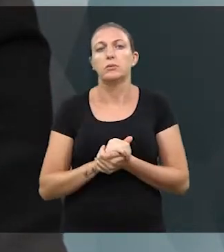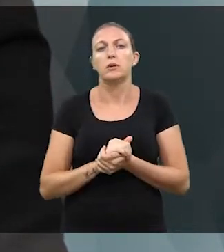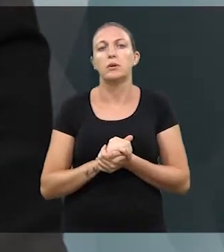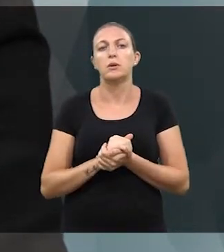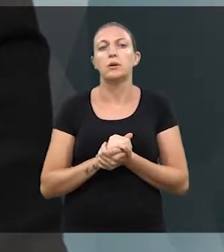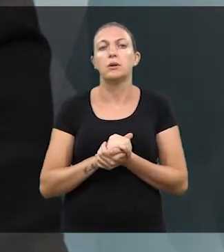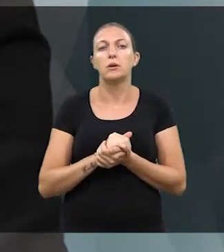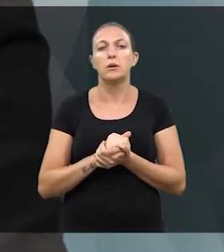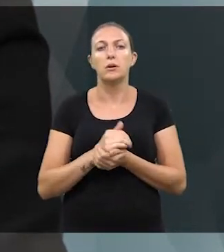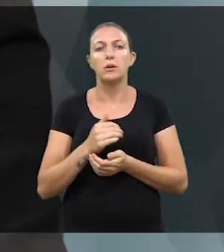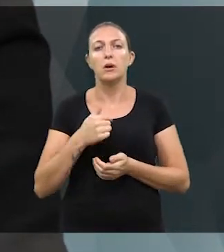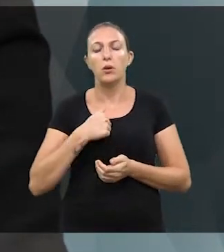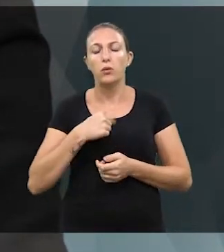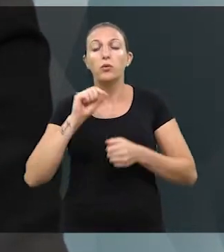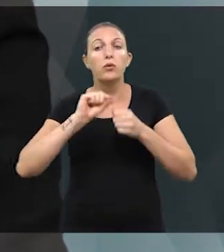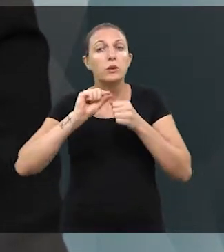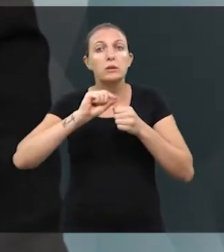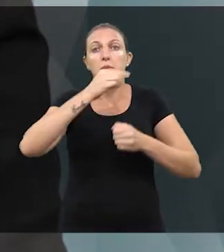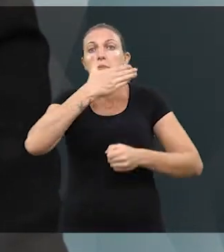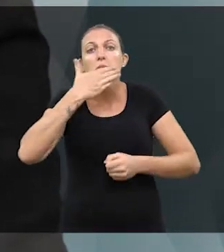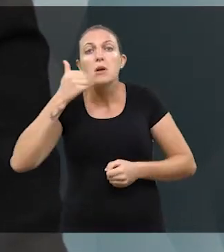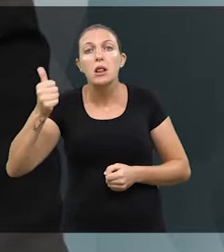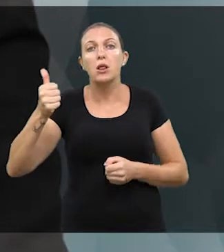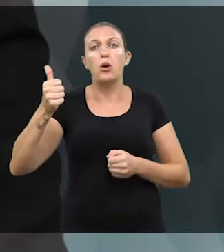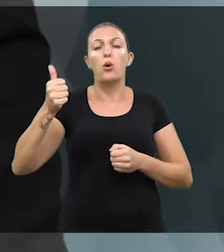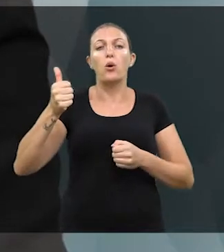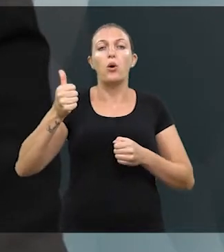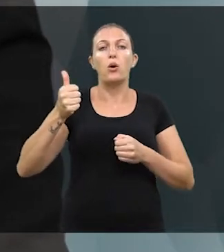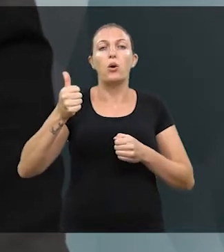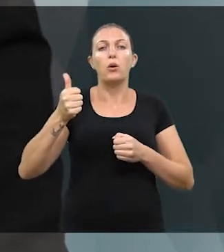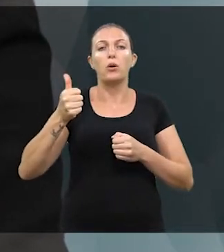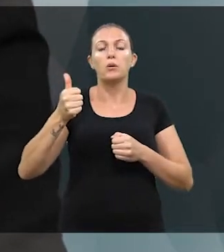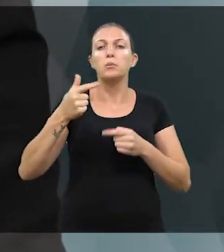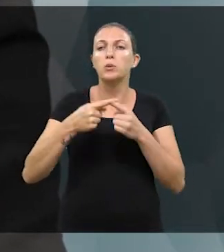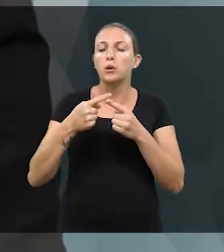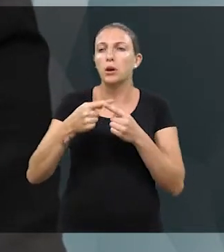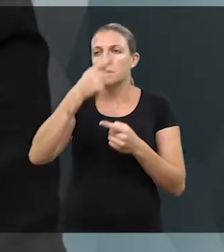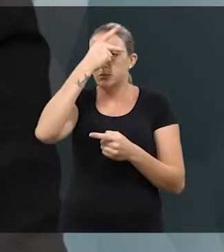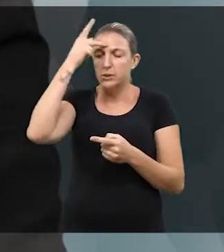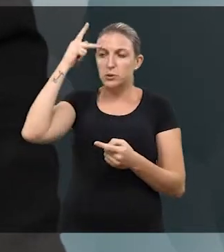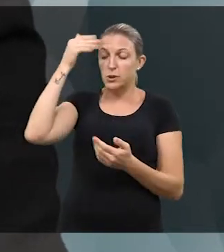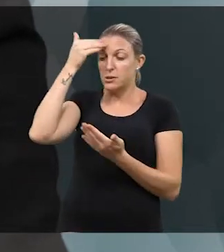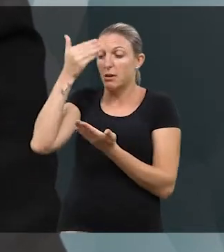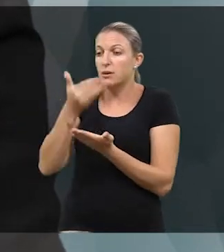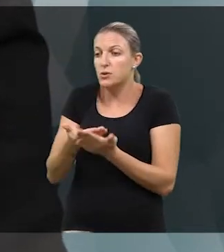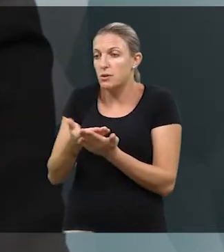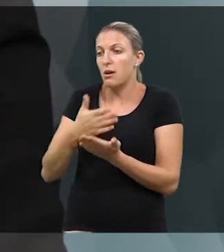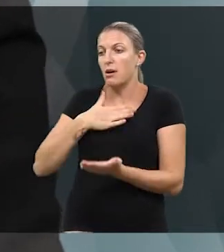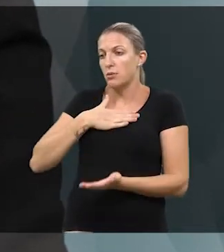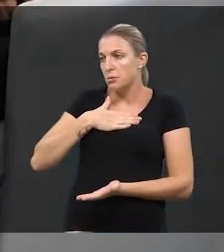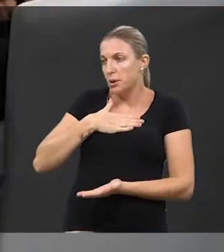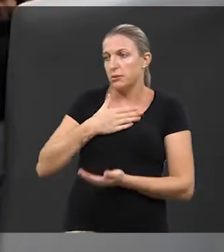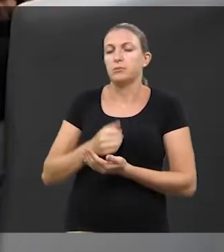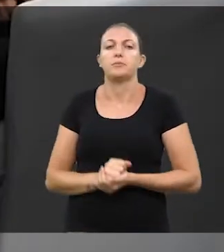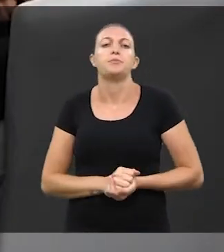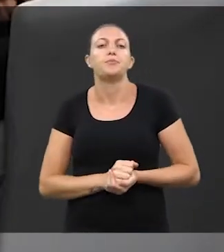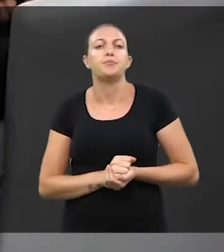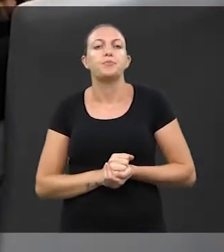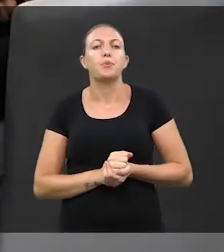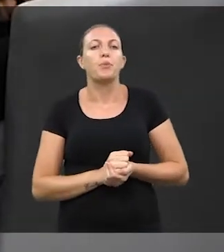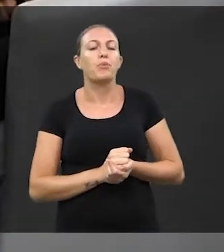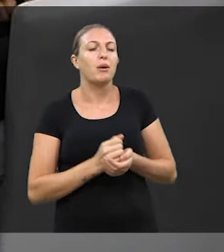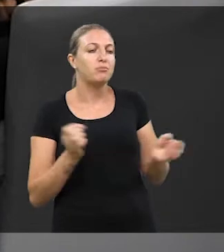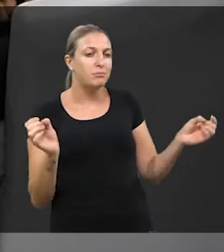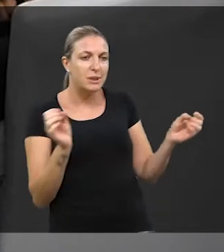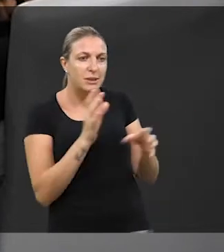nosso gabinete a gente vai fazer o melhor e aí pra fazer jus à confiança das pessoas é que depositaram na gente e nós